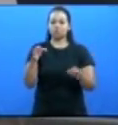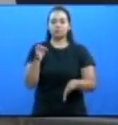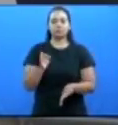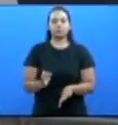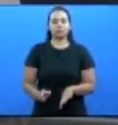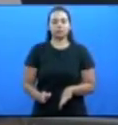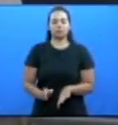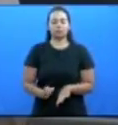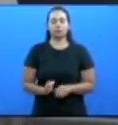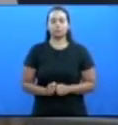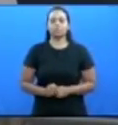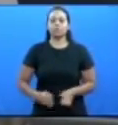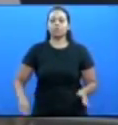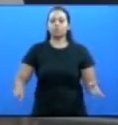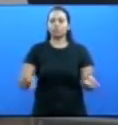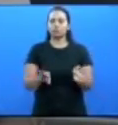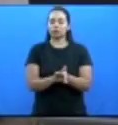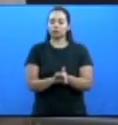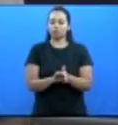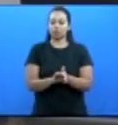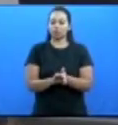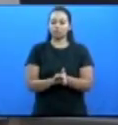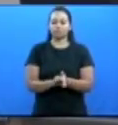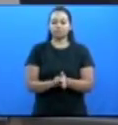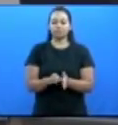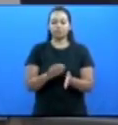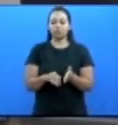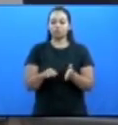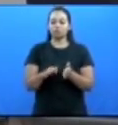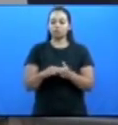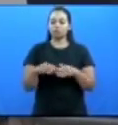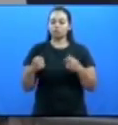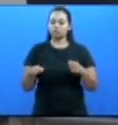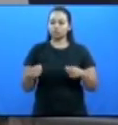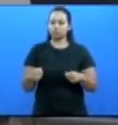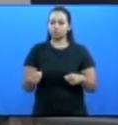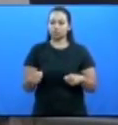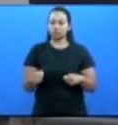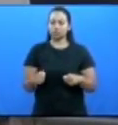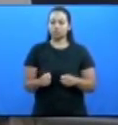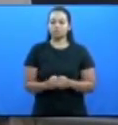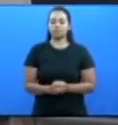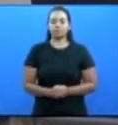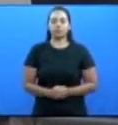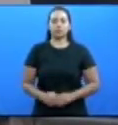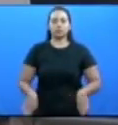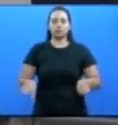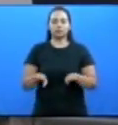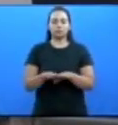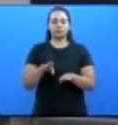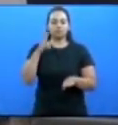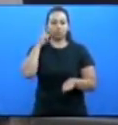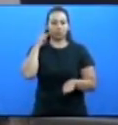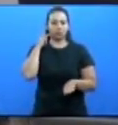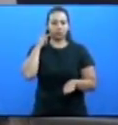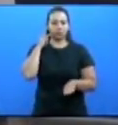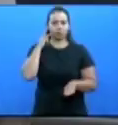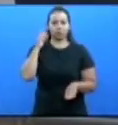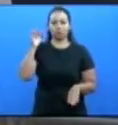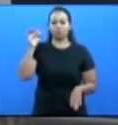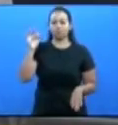vai chegar de acordo com a necessidade. Outra coisa que é bastante, a vereadora Edna até destacou aqui, importante